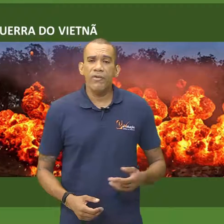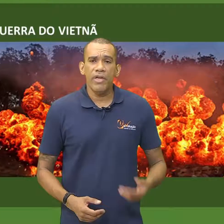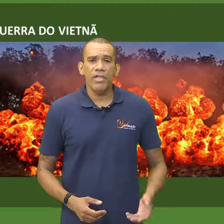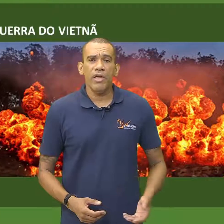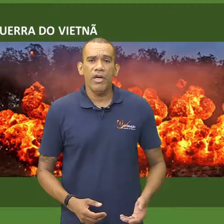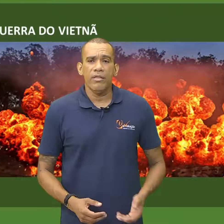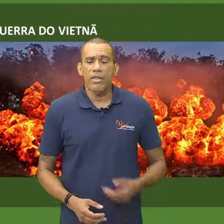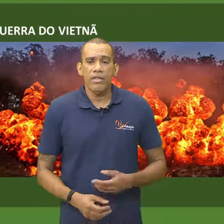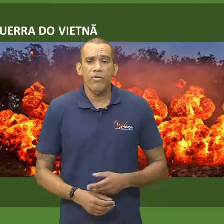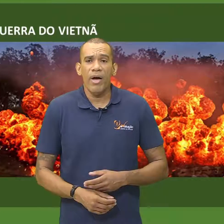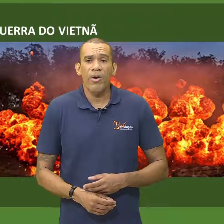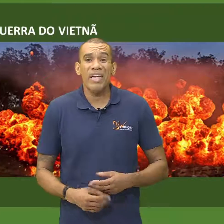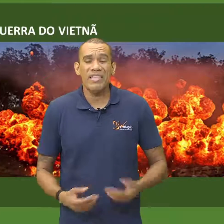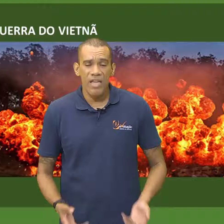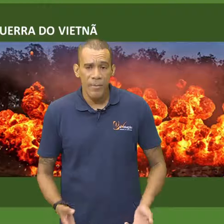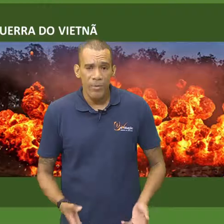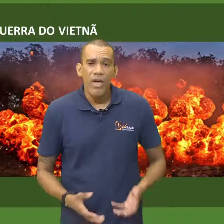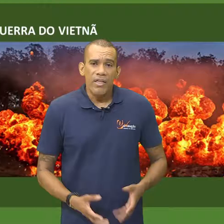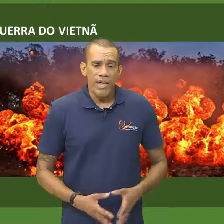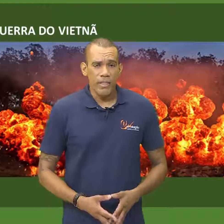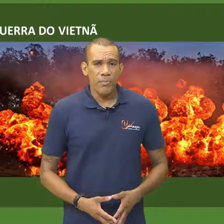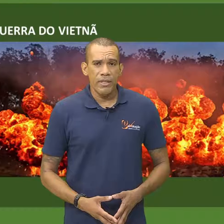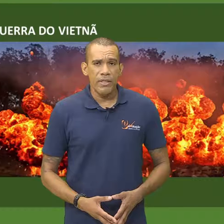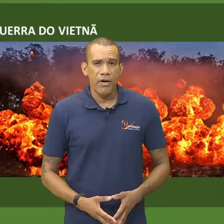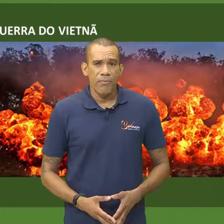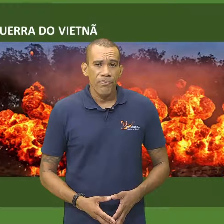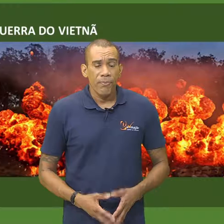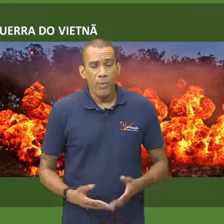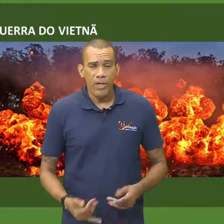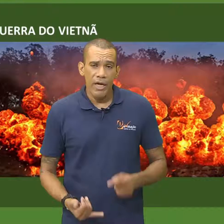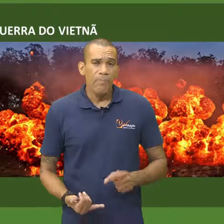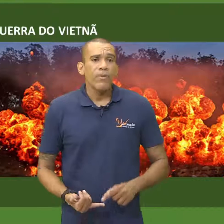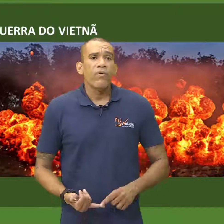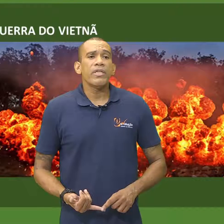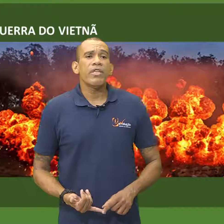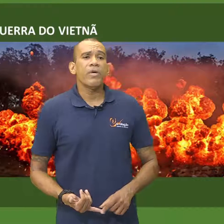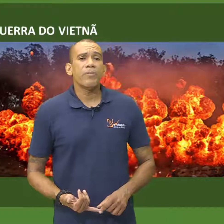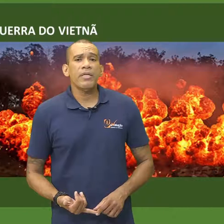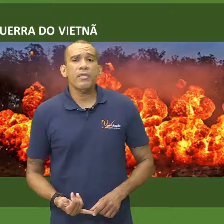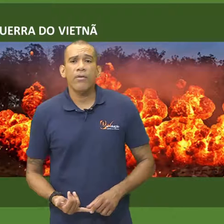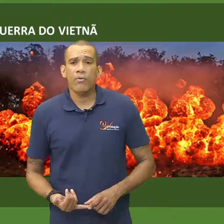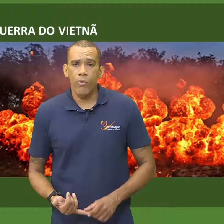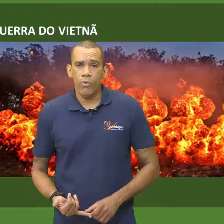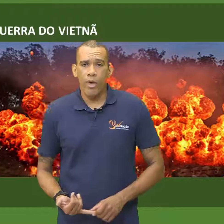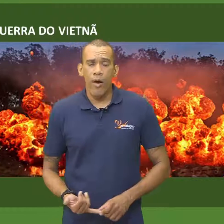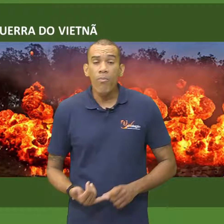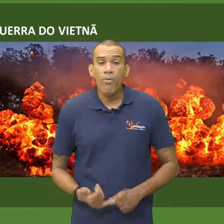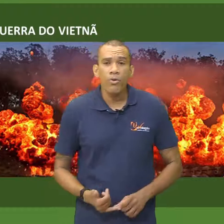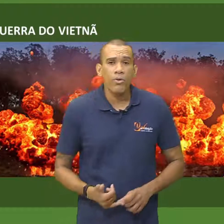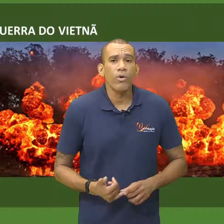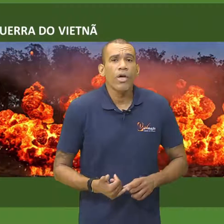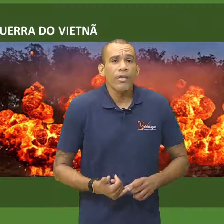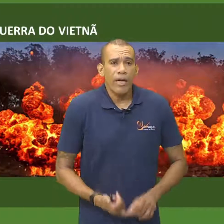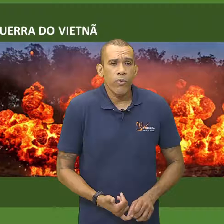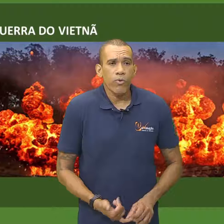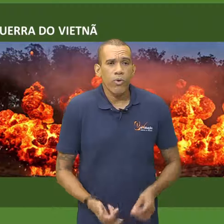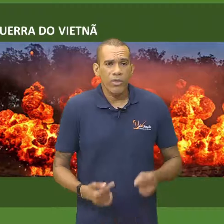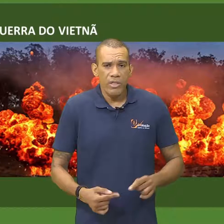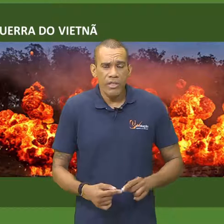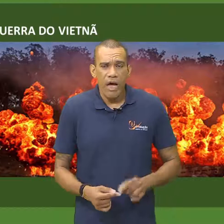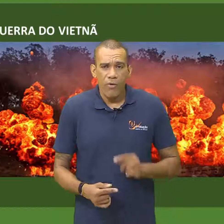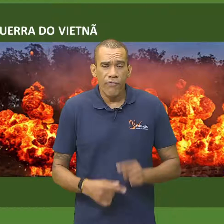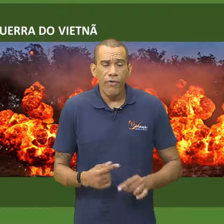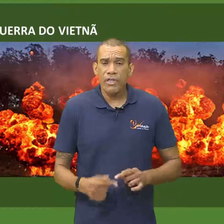a Guerra do Vietnã tenha sido o maior exemplo dessa expansão. Por quê? Você tem uma expansão cultural muito da